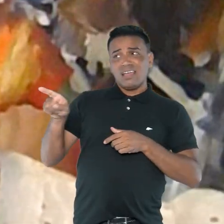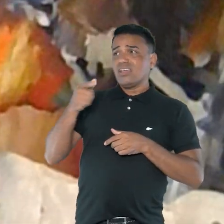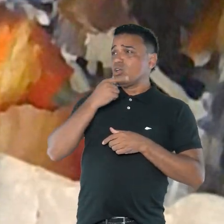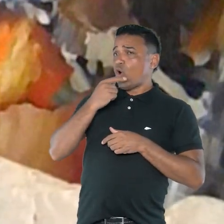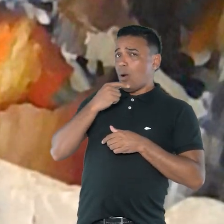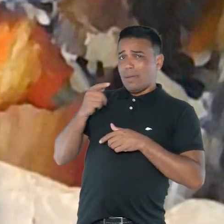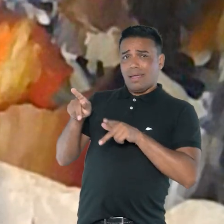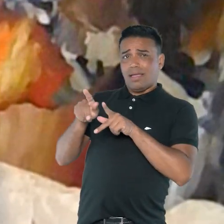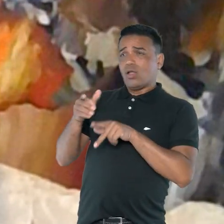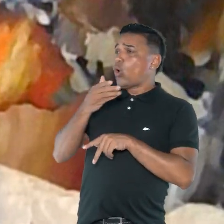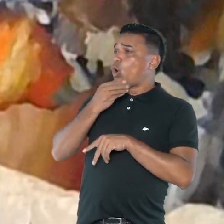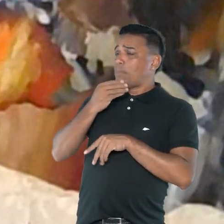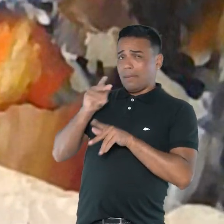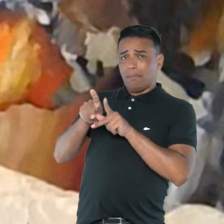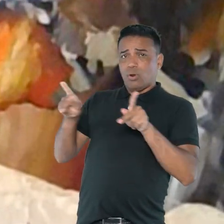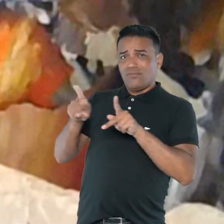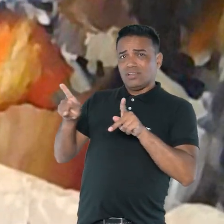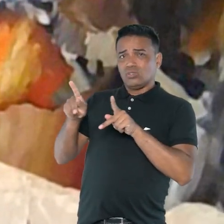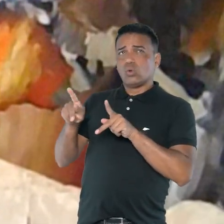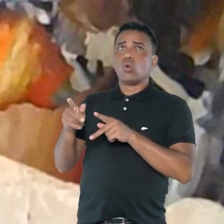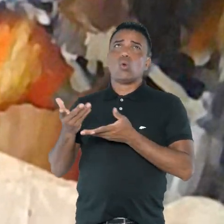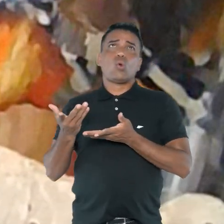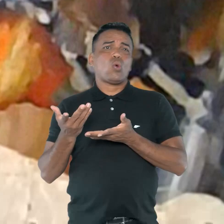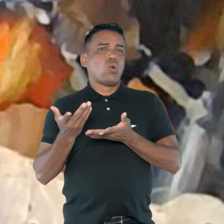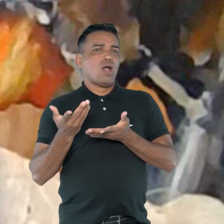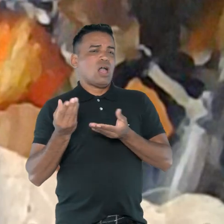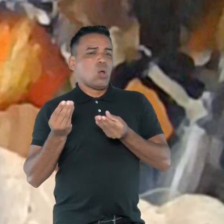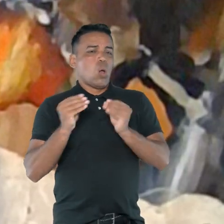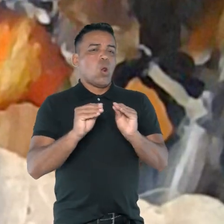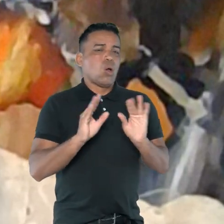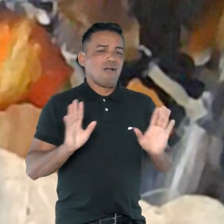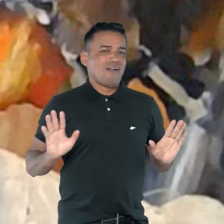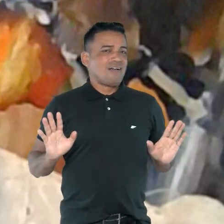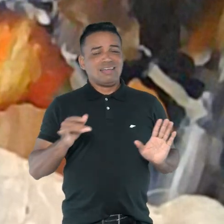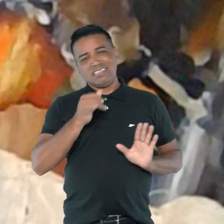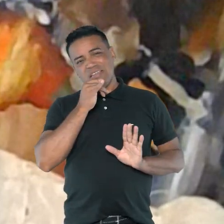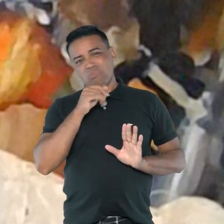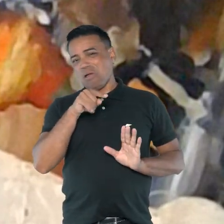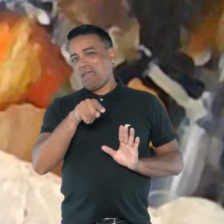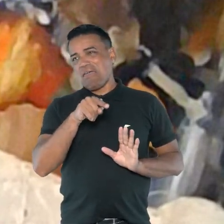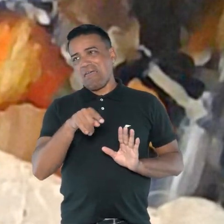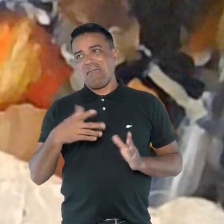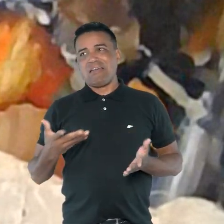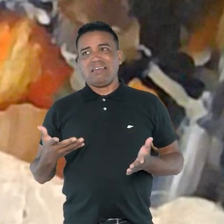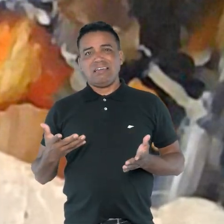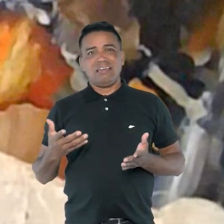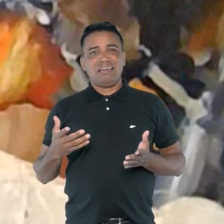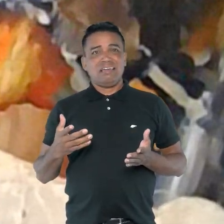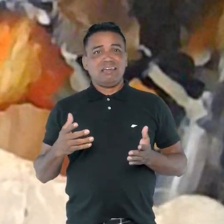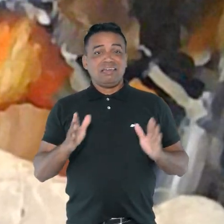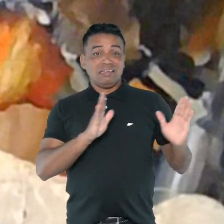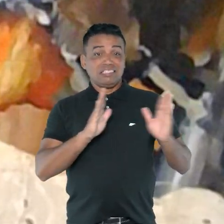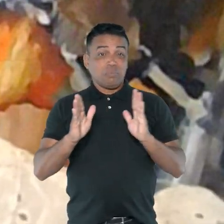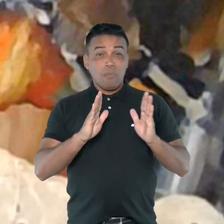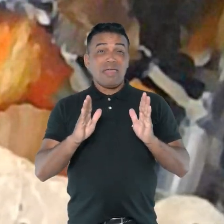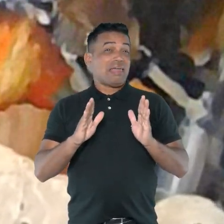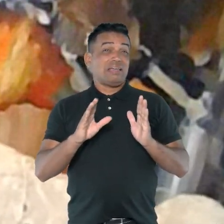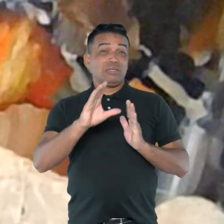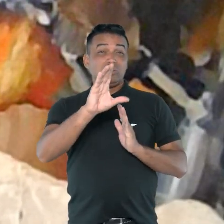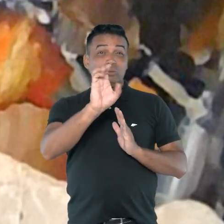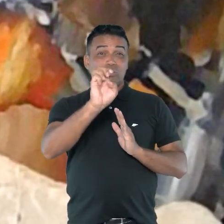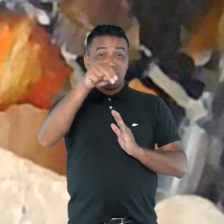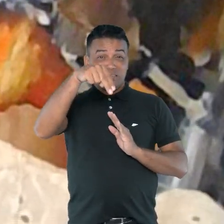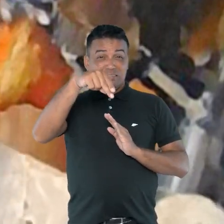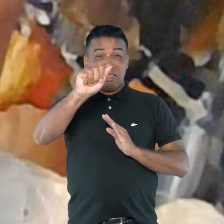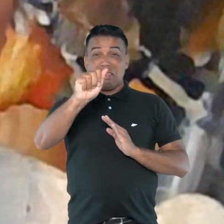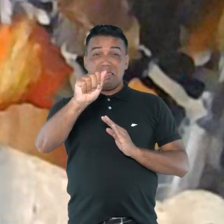aí o professor começou a colocar questões como essa cena a